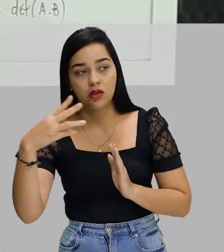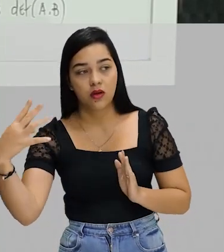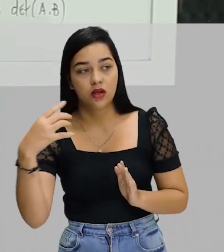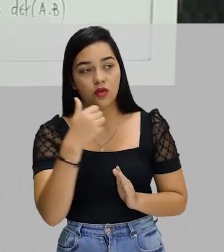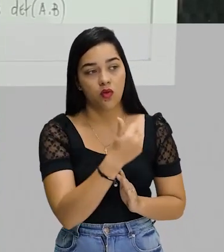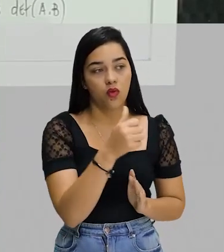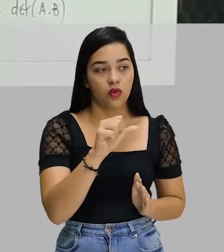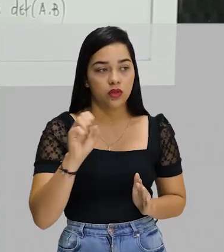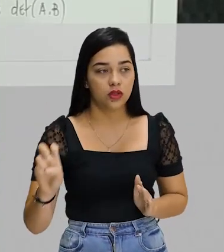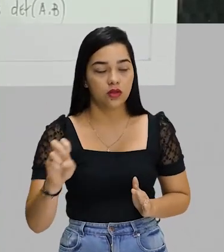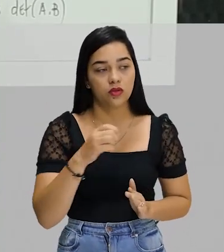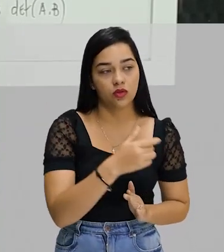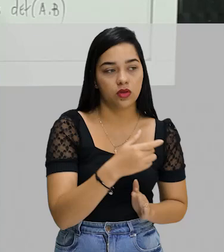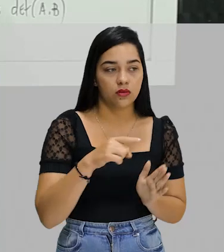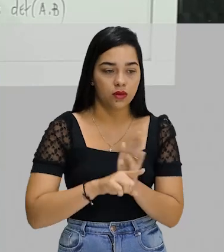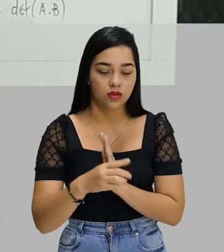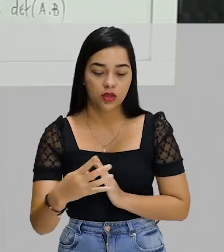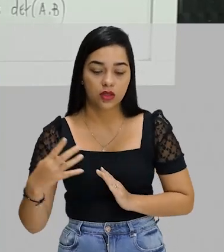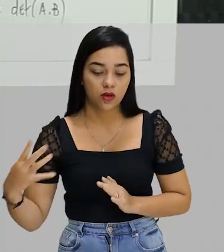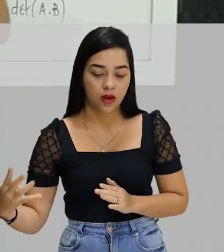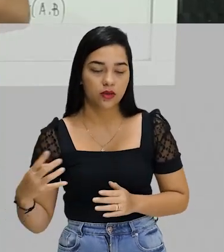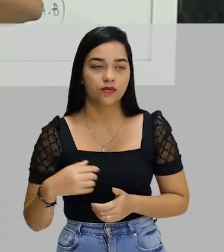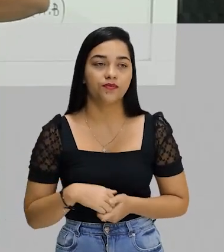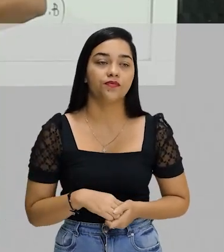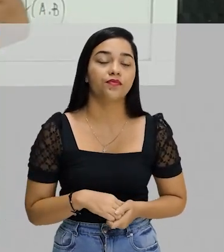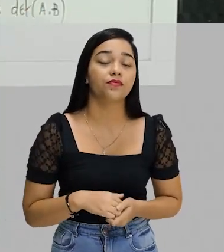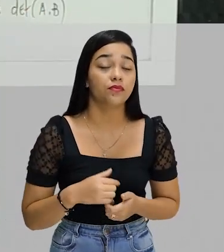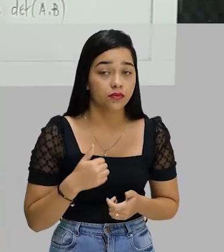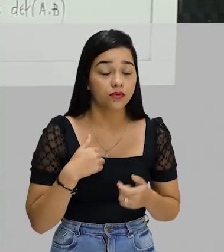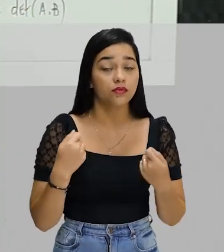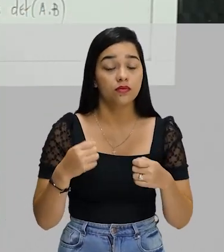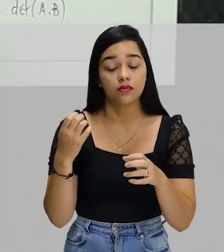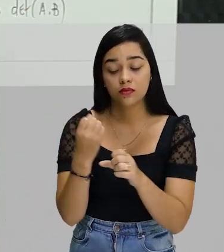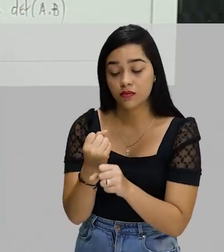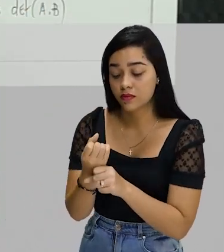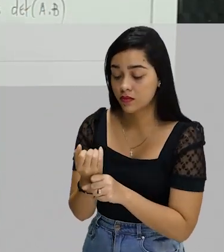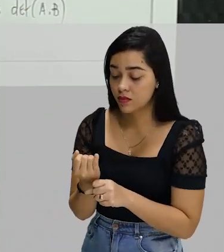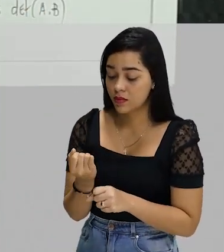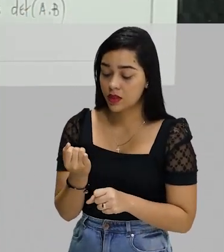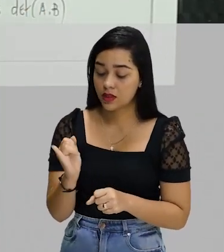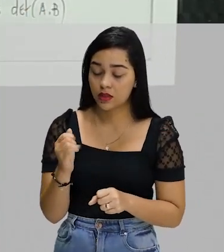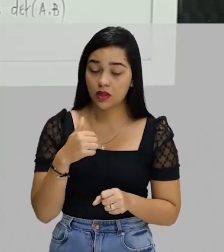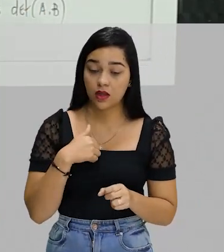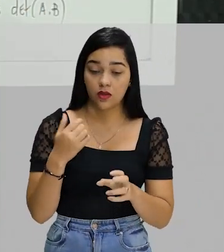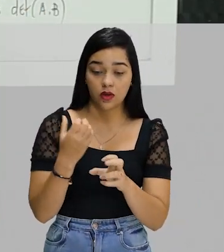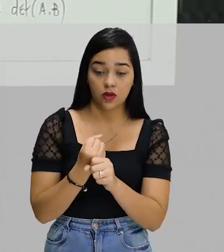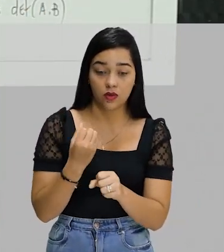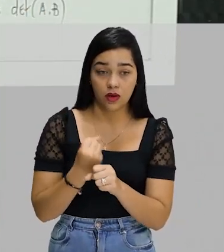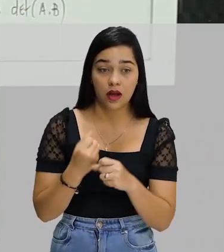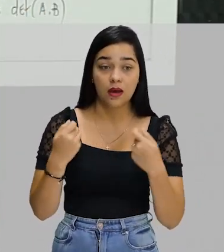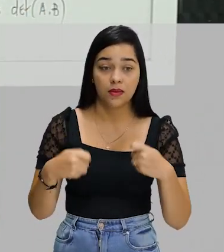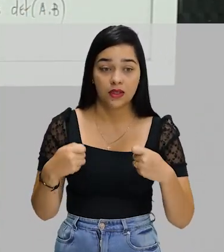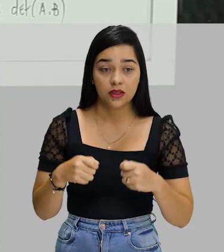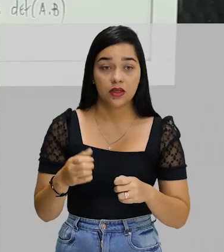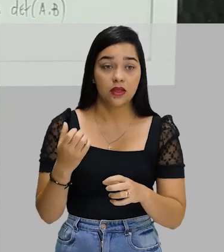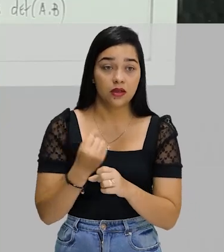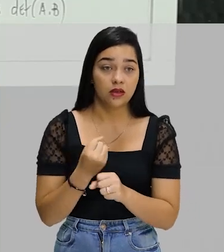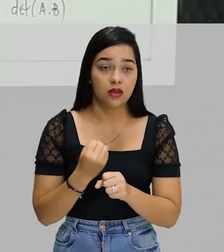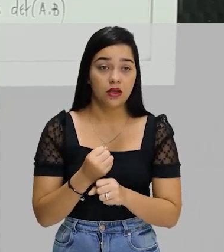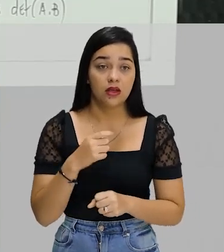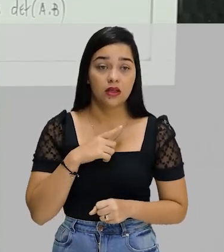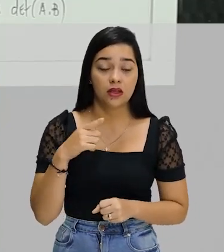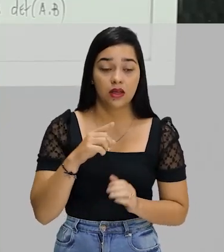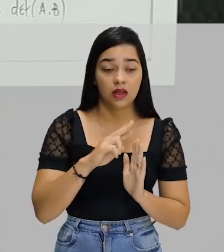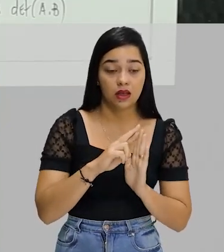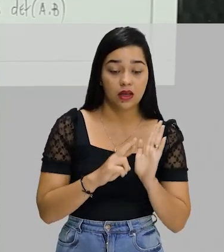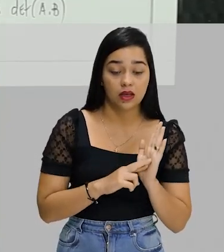8 e 5, 2 menos 3 e 4. Tá? Preciso calcular. Se eu fosse calcular esse determinante, eu teria que aplicar aquela